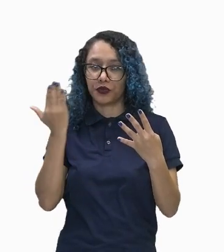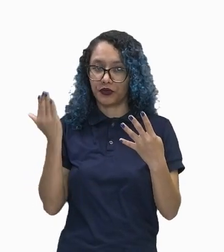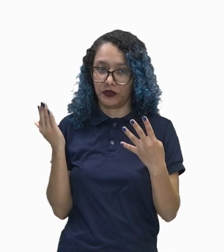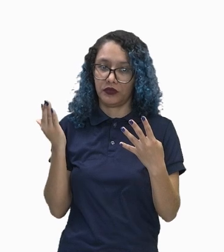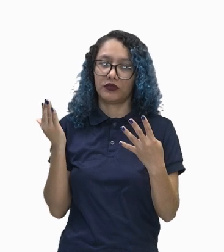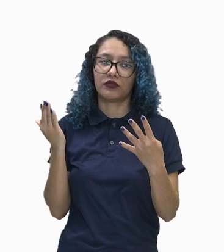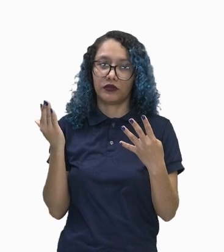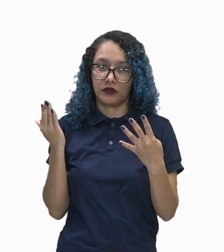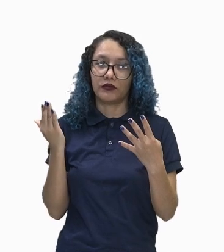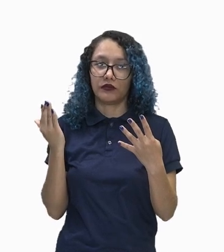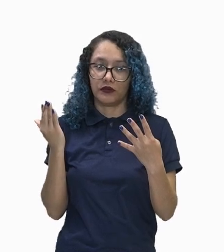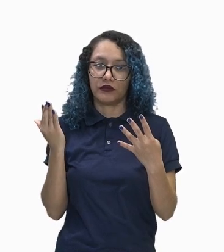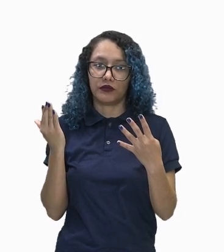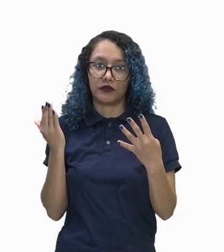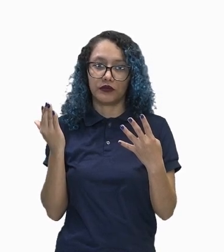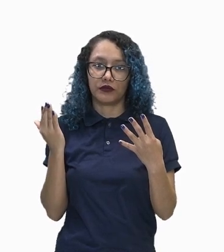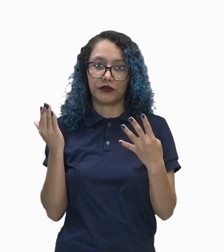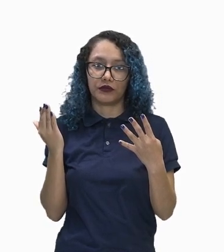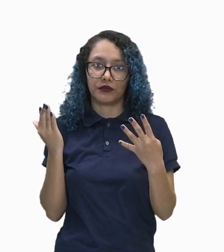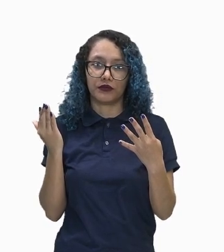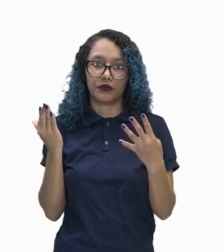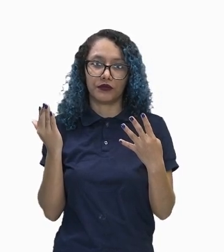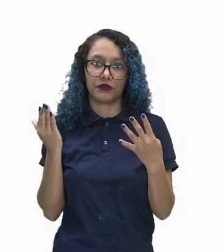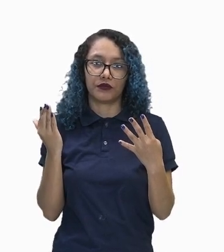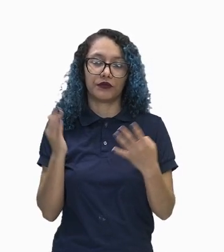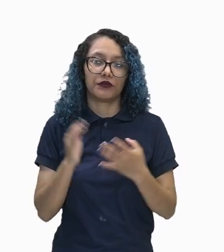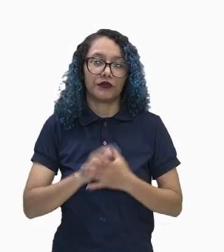dolutegravir e